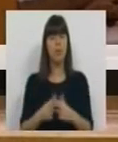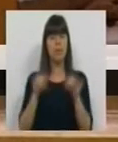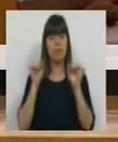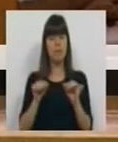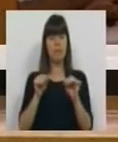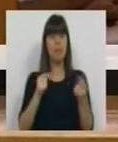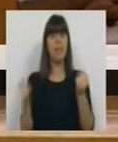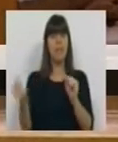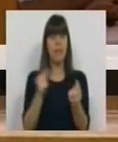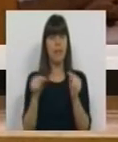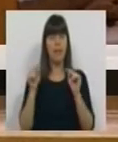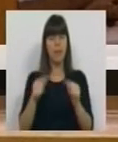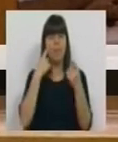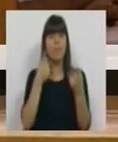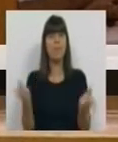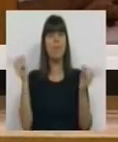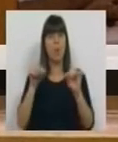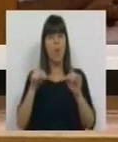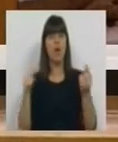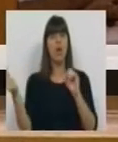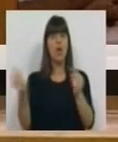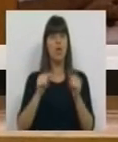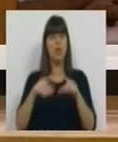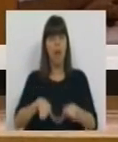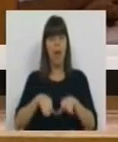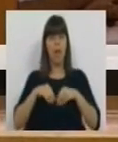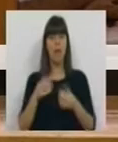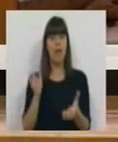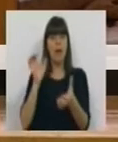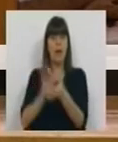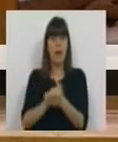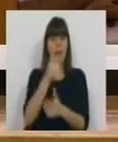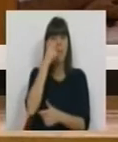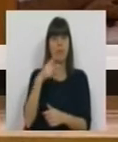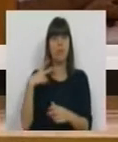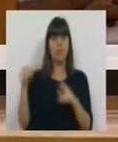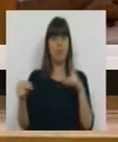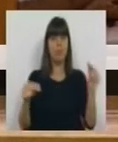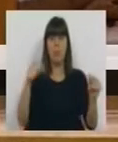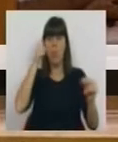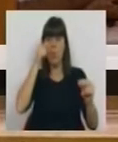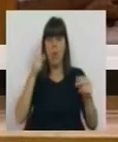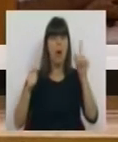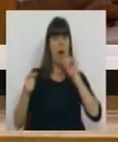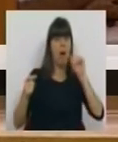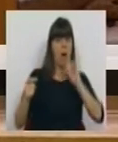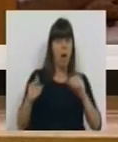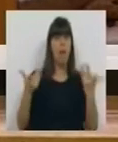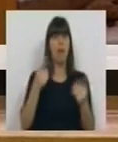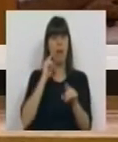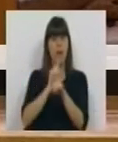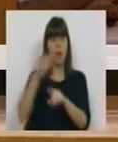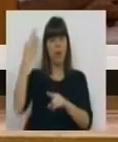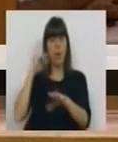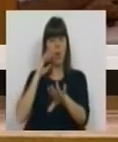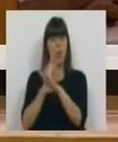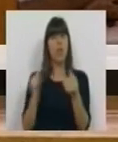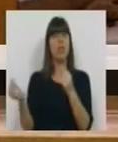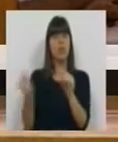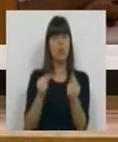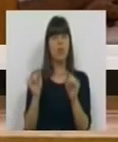com este debate retomamos hoje a discussão da adoção por casais de pessoas do mesmo sexo. A quando da última